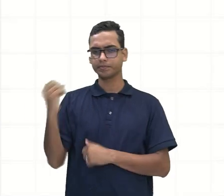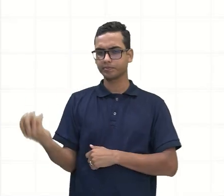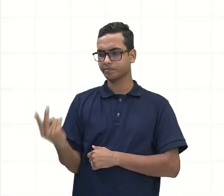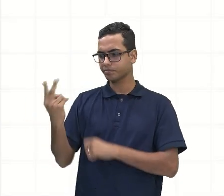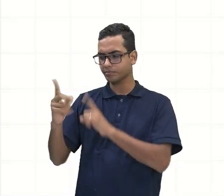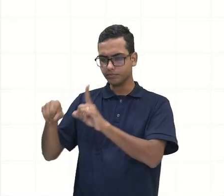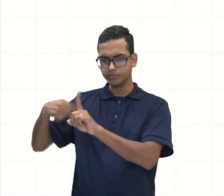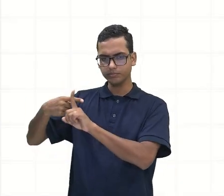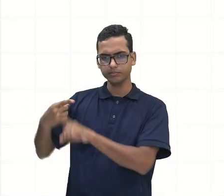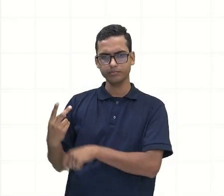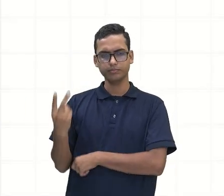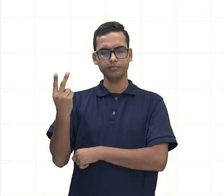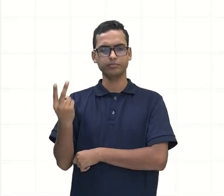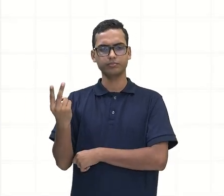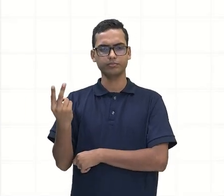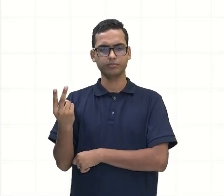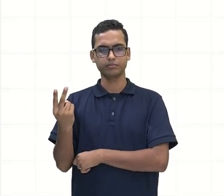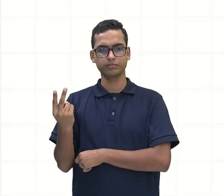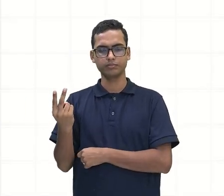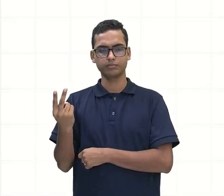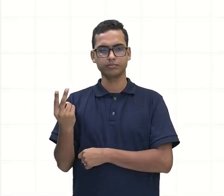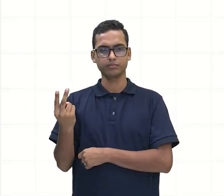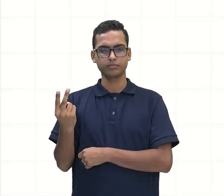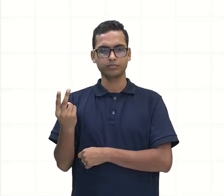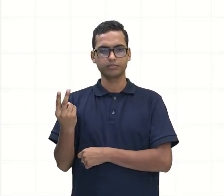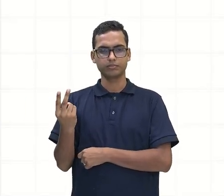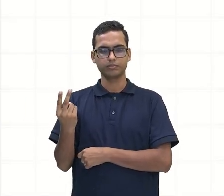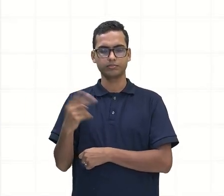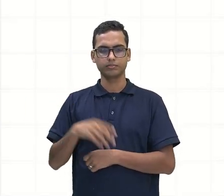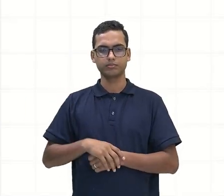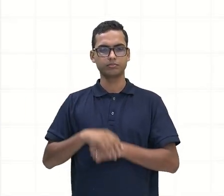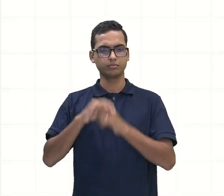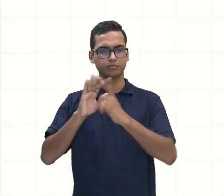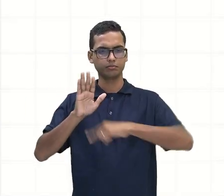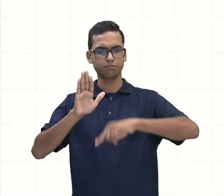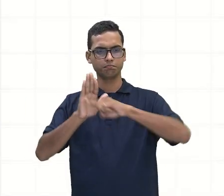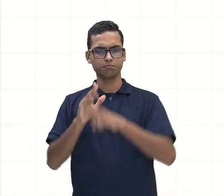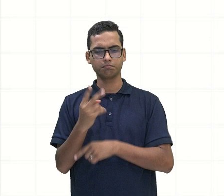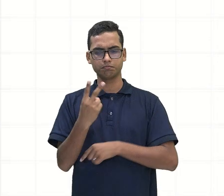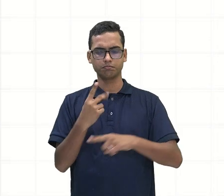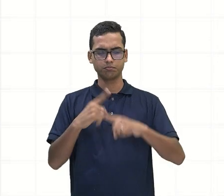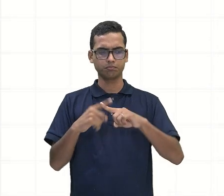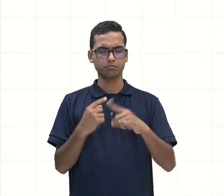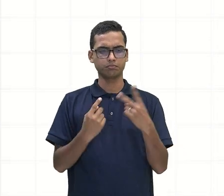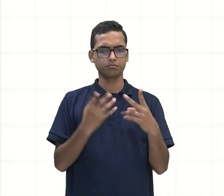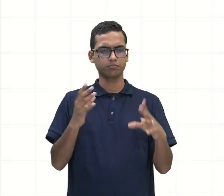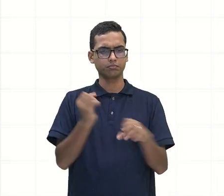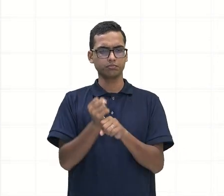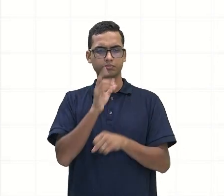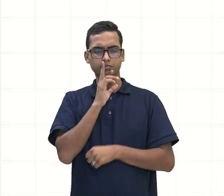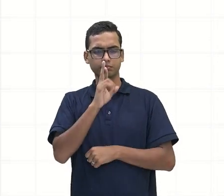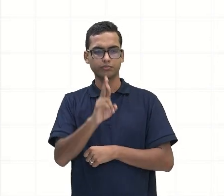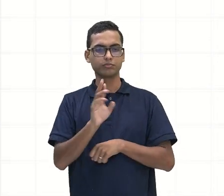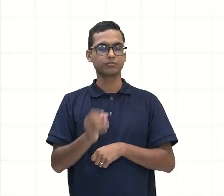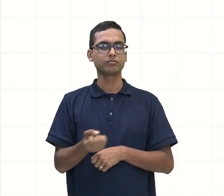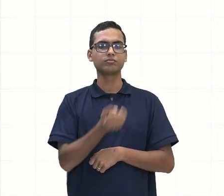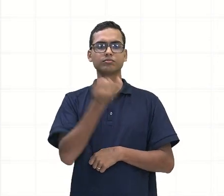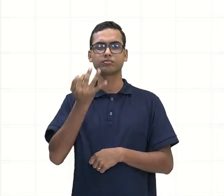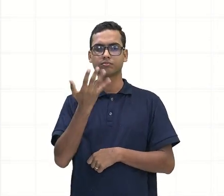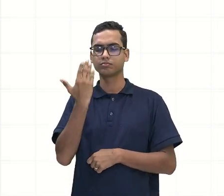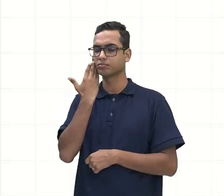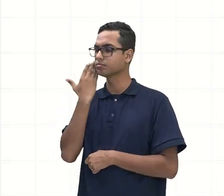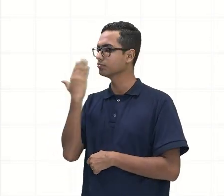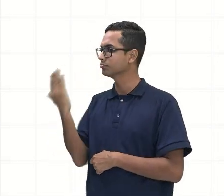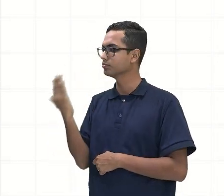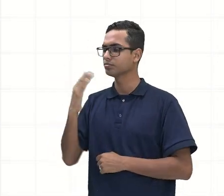mais 2... Menos 2 vezes 2, menos 2 vezes 2, aí sinais diferentes, né? Porque